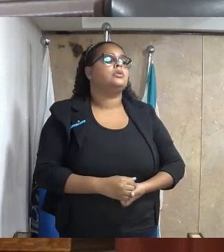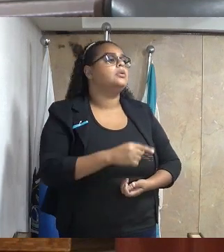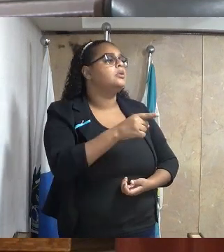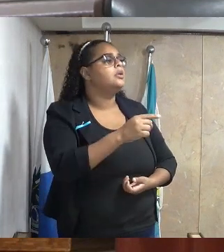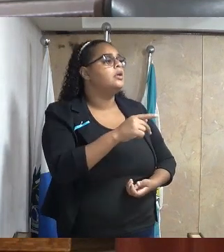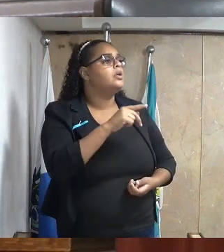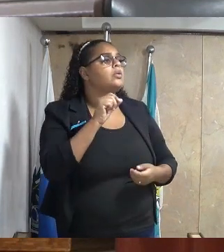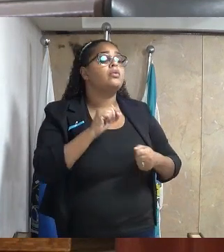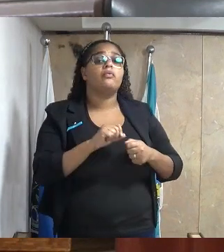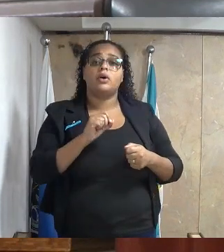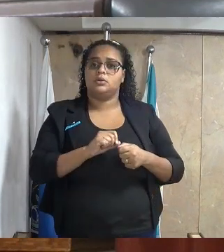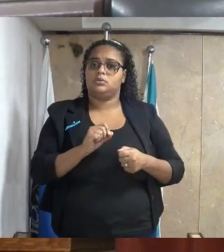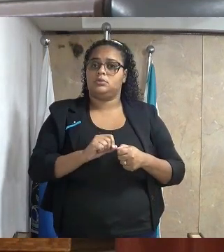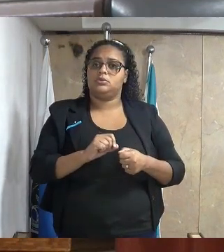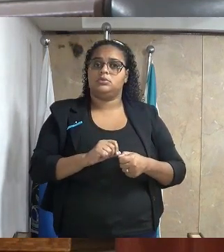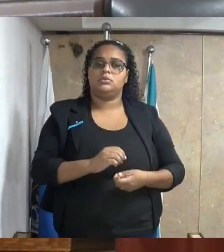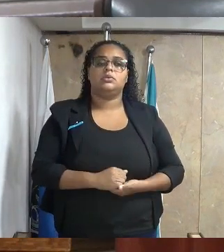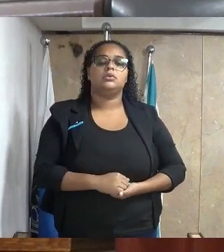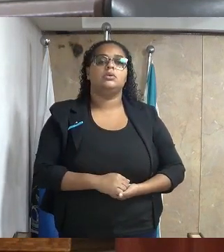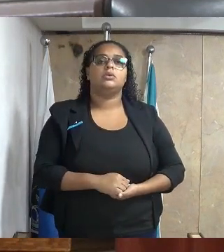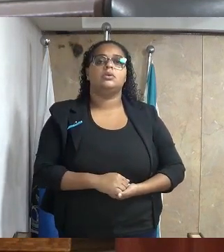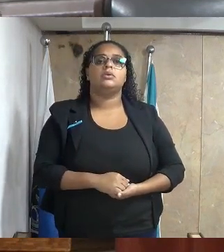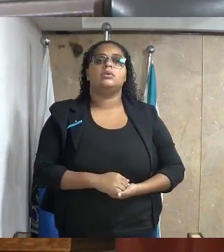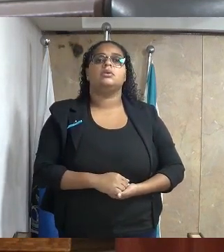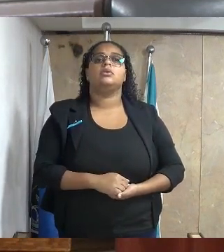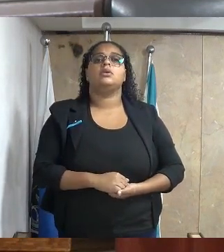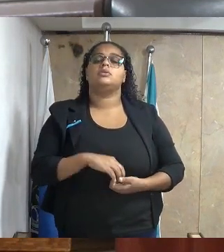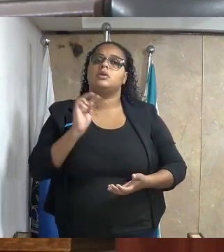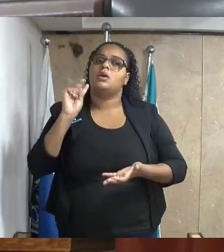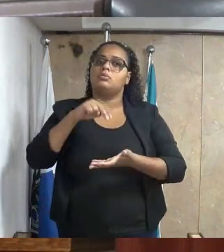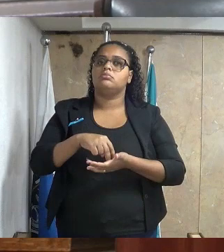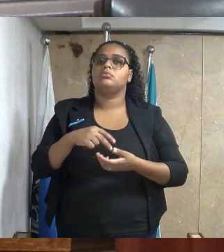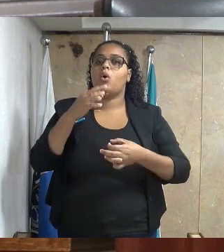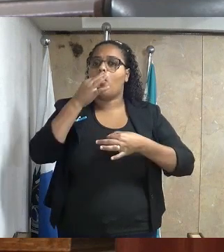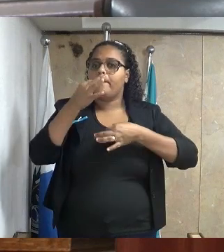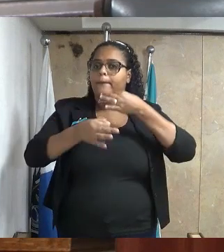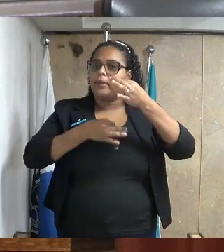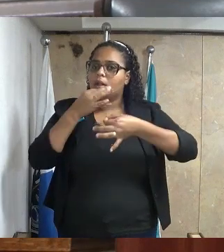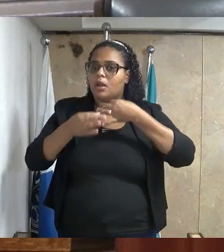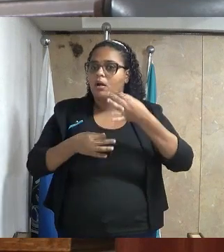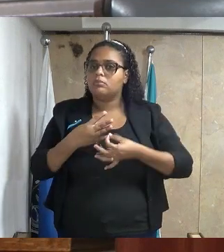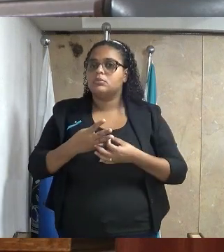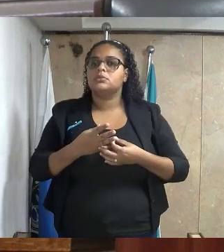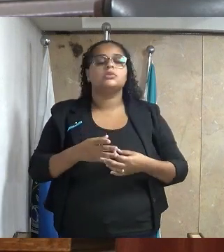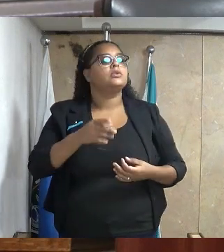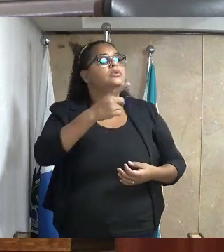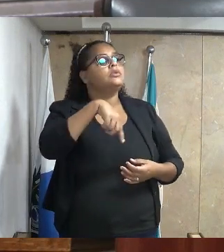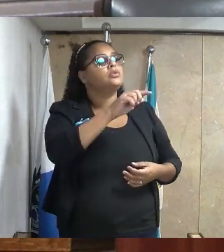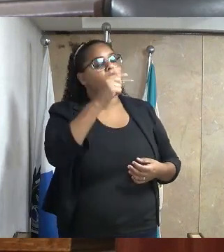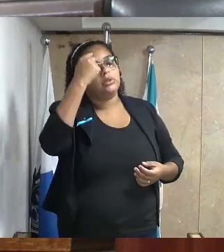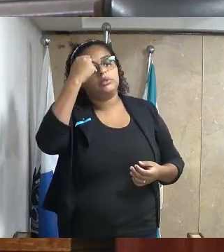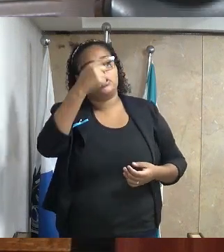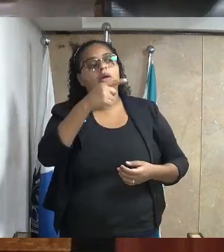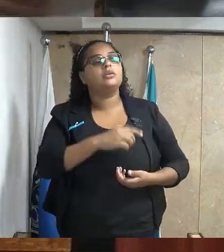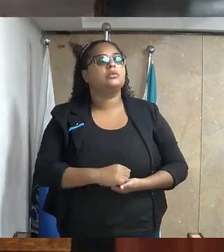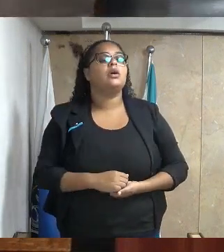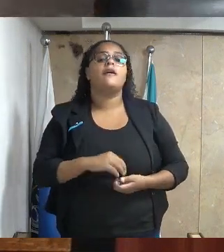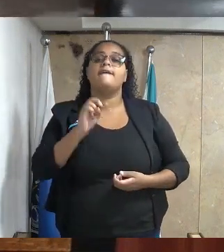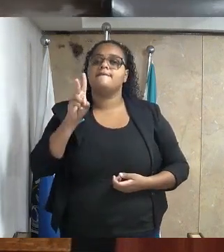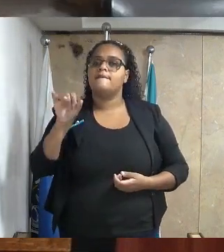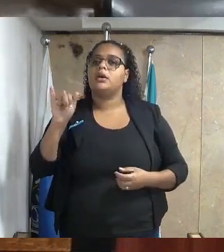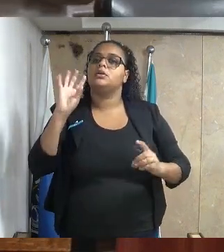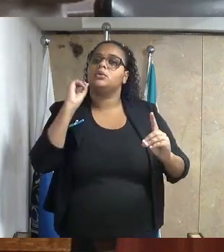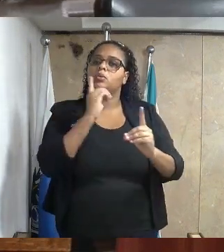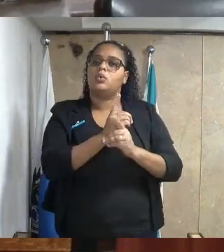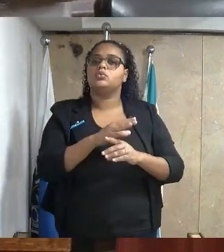quando faz essa exposição de suas ideias, vai ao encontro de